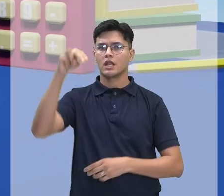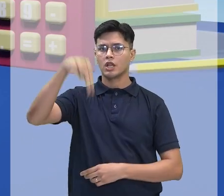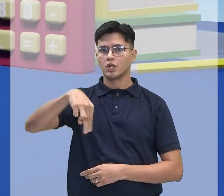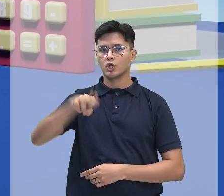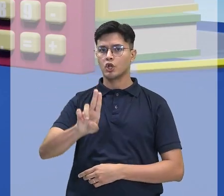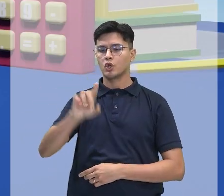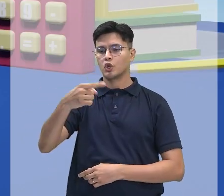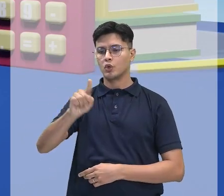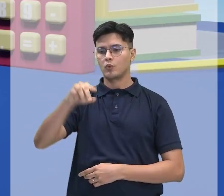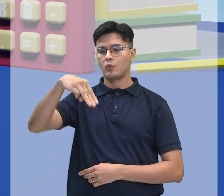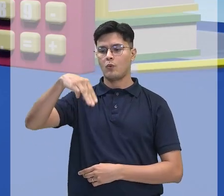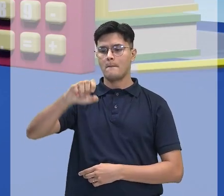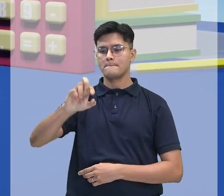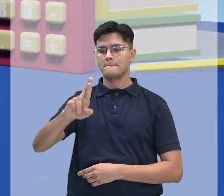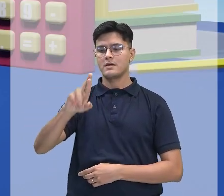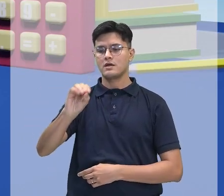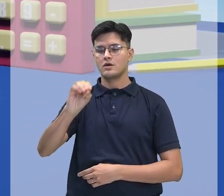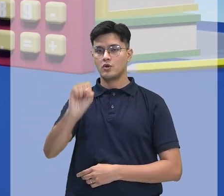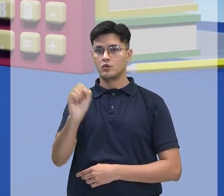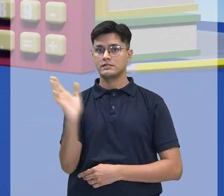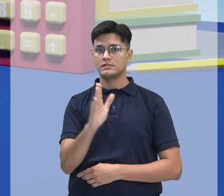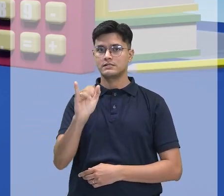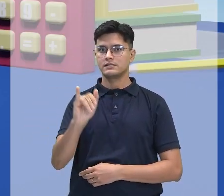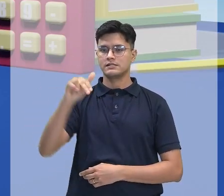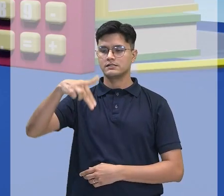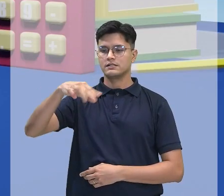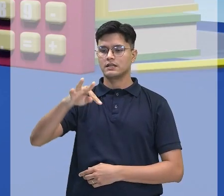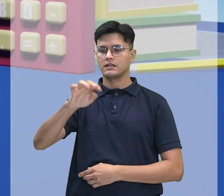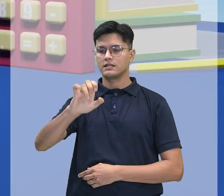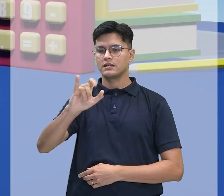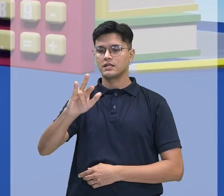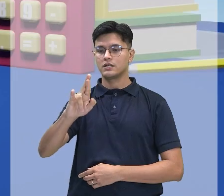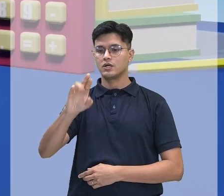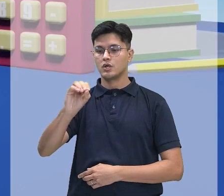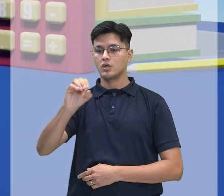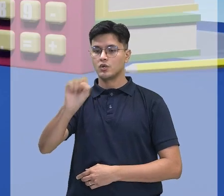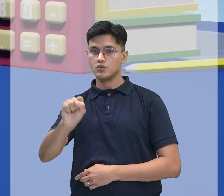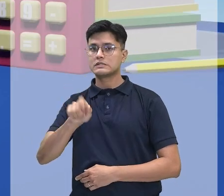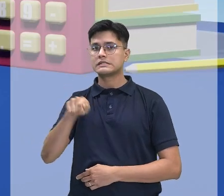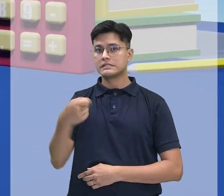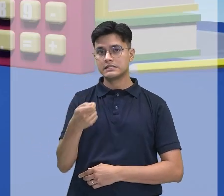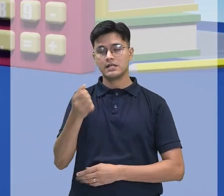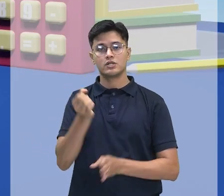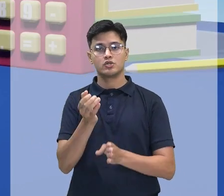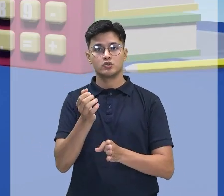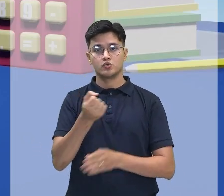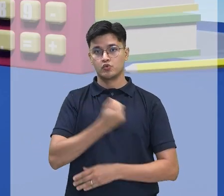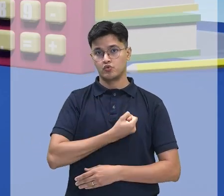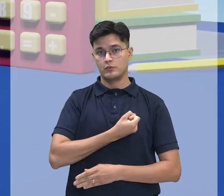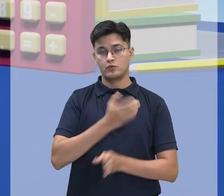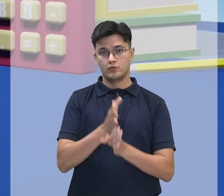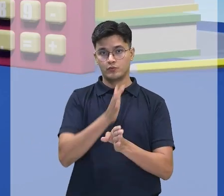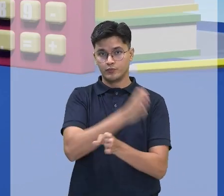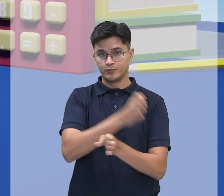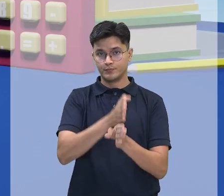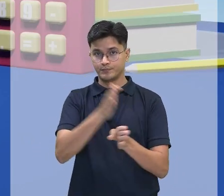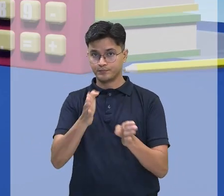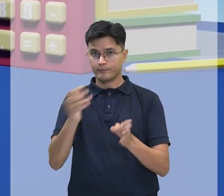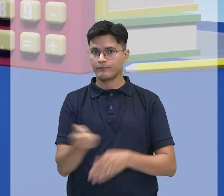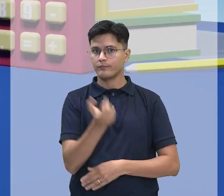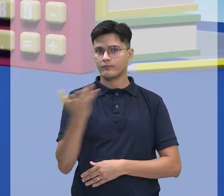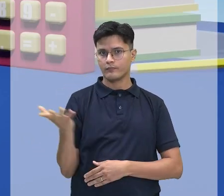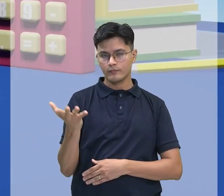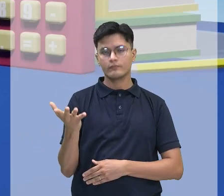especial quando a ideia é divisão de números inteiros. Por quê? Porque eu tenho os sinais. E aí eu tenho que lembrar